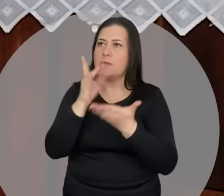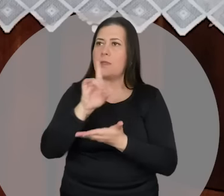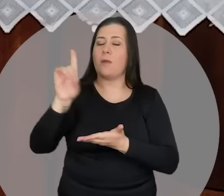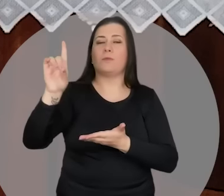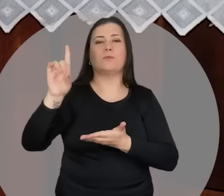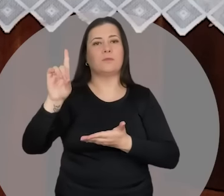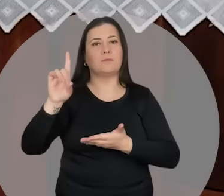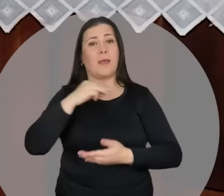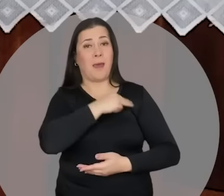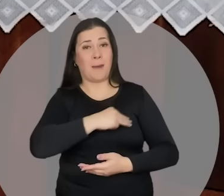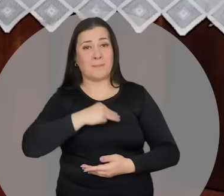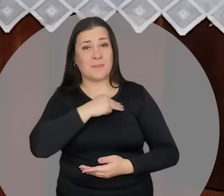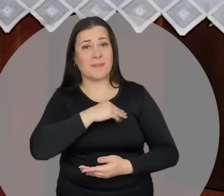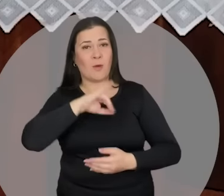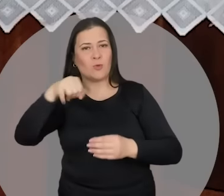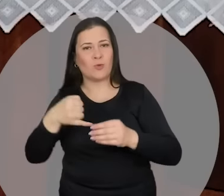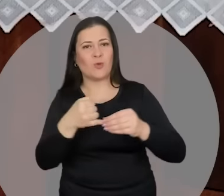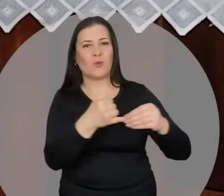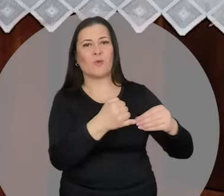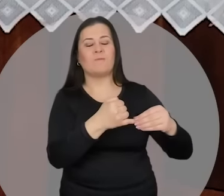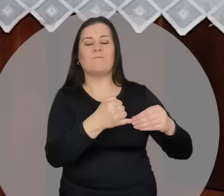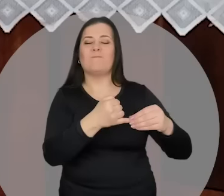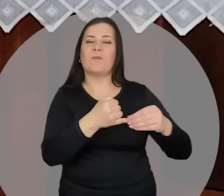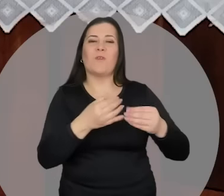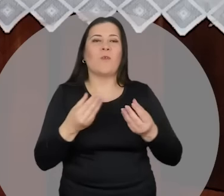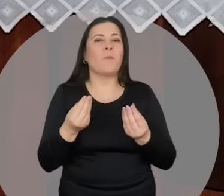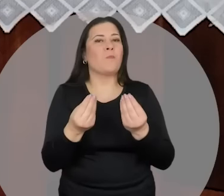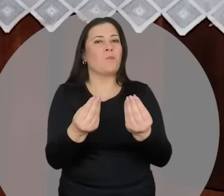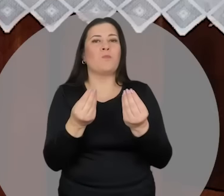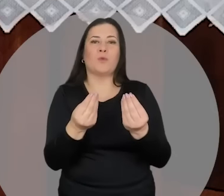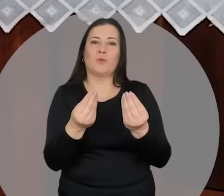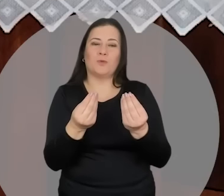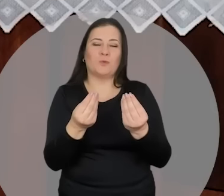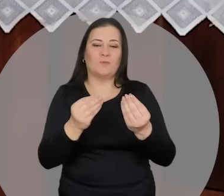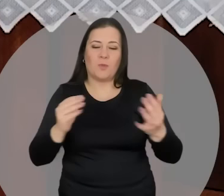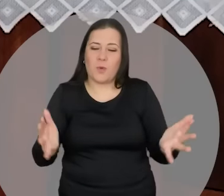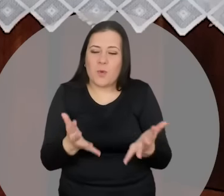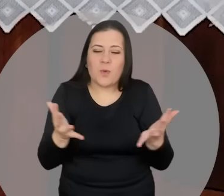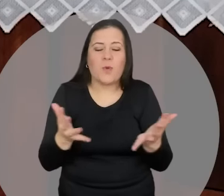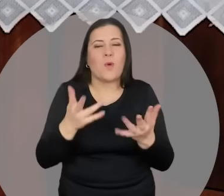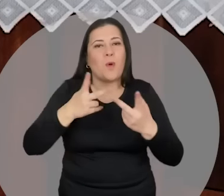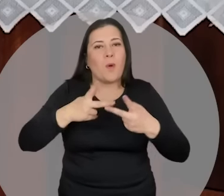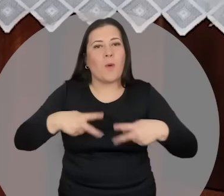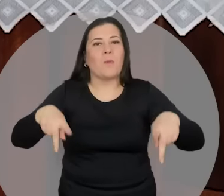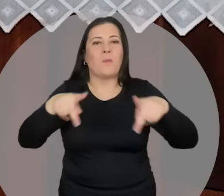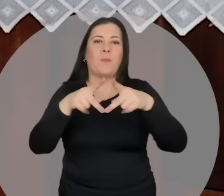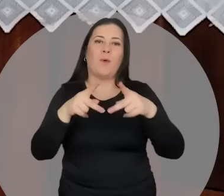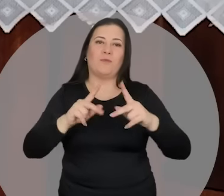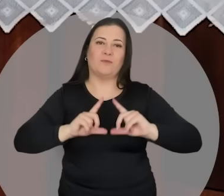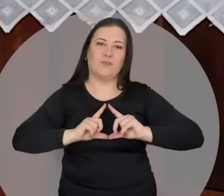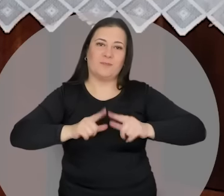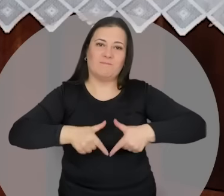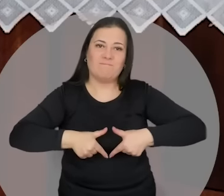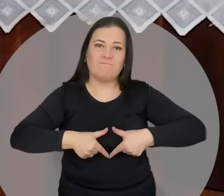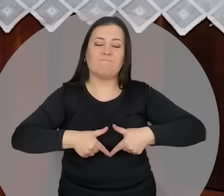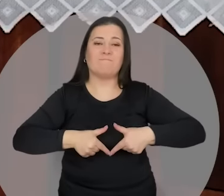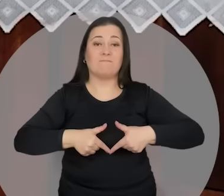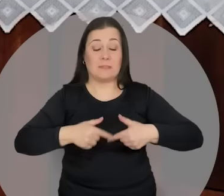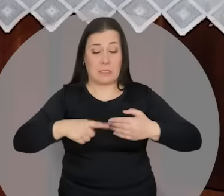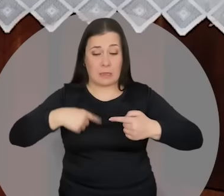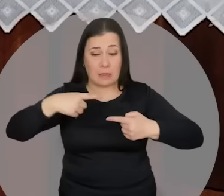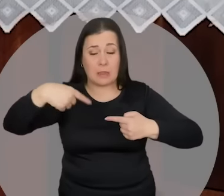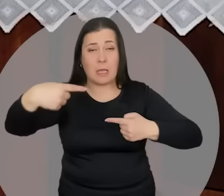Deus tornou-se altamente motivador para o povo de Israel, tanto que